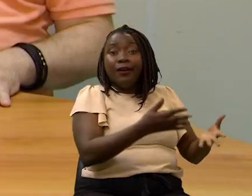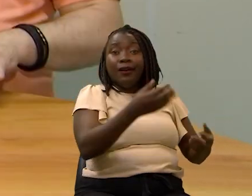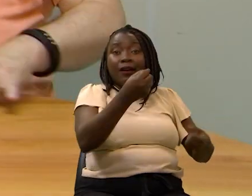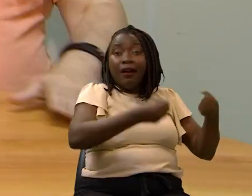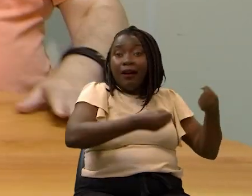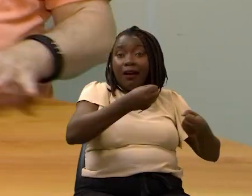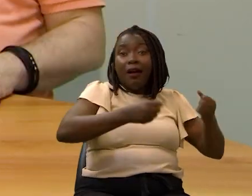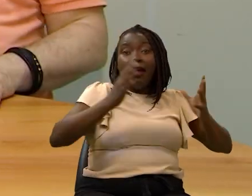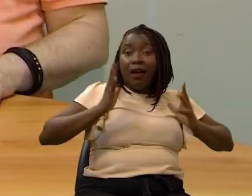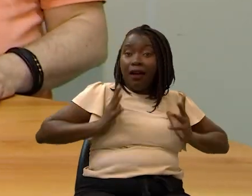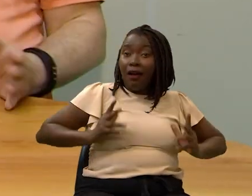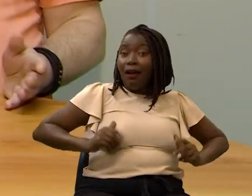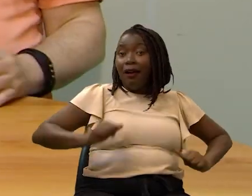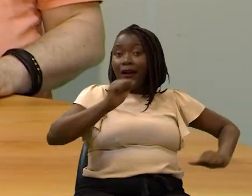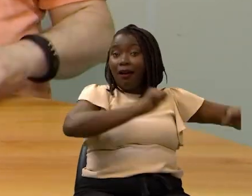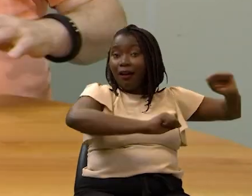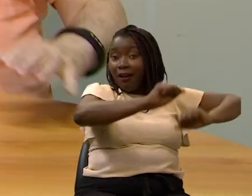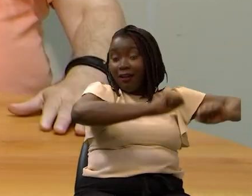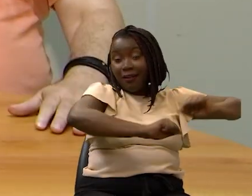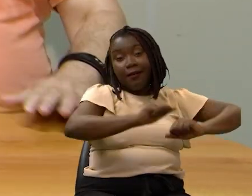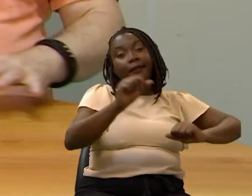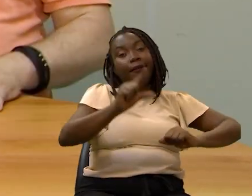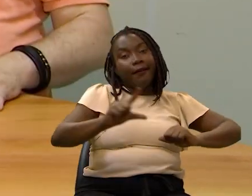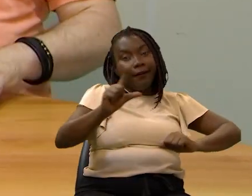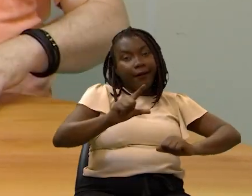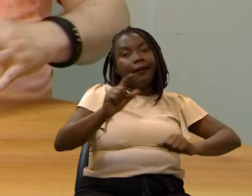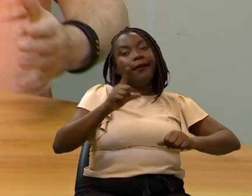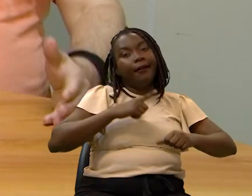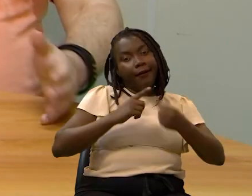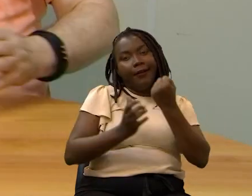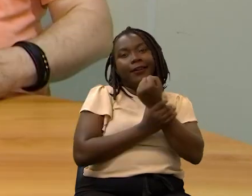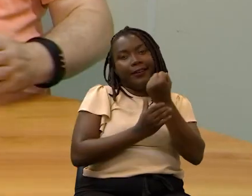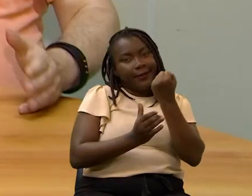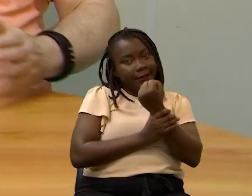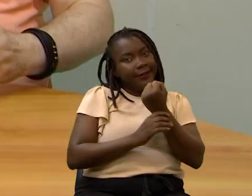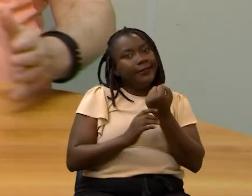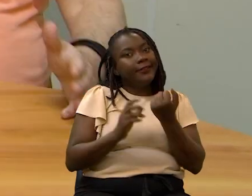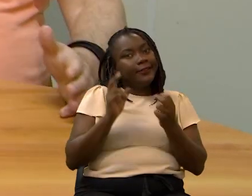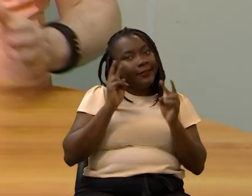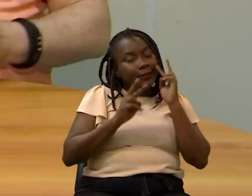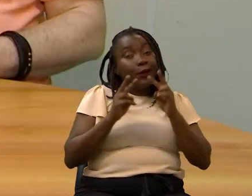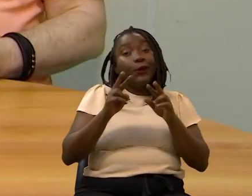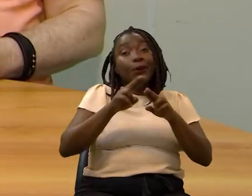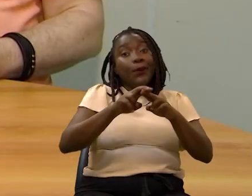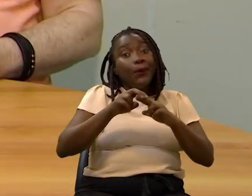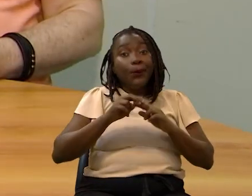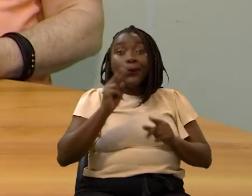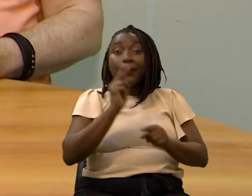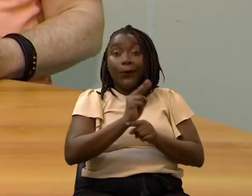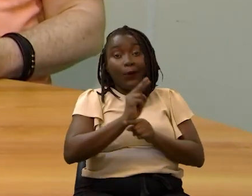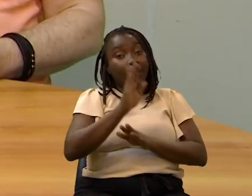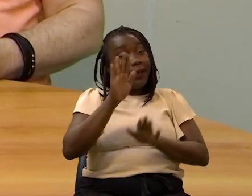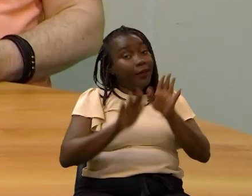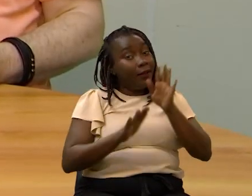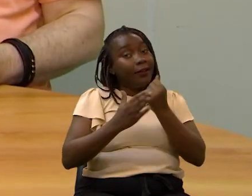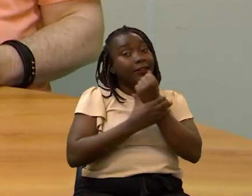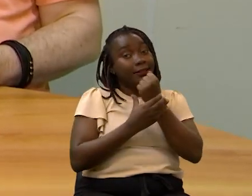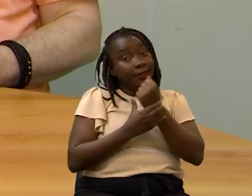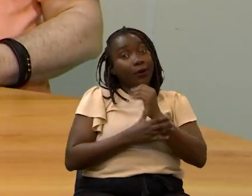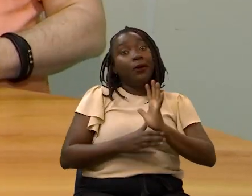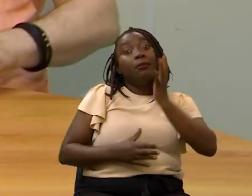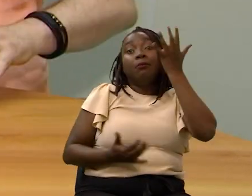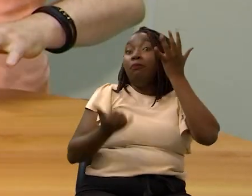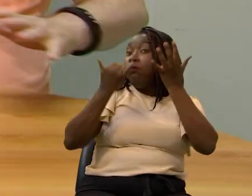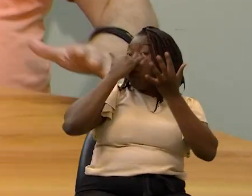Pronto. sem problema. Claro, o carro tem seguro, também tem as coberturas, dependendo do